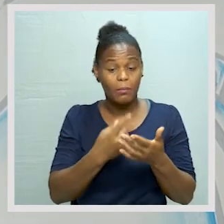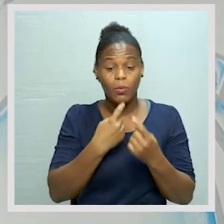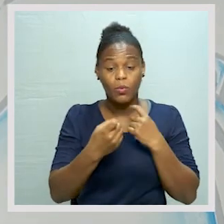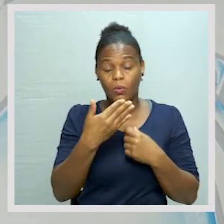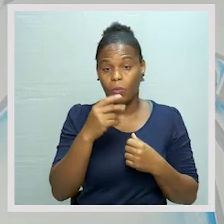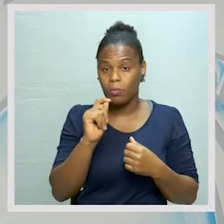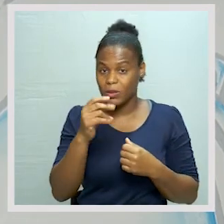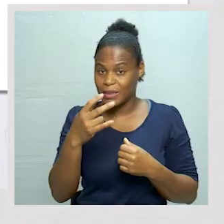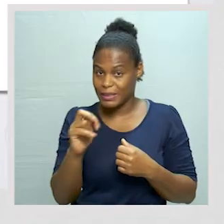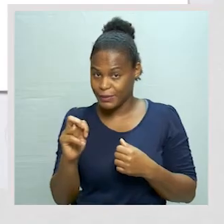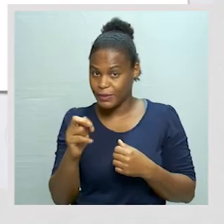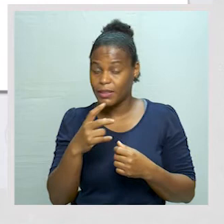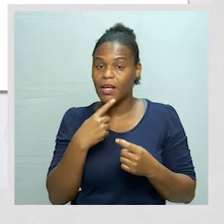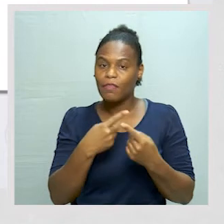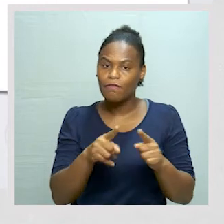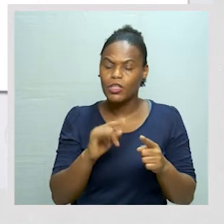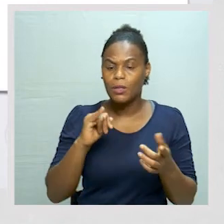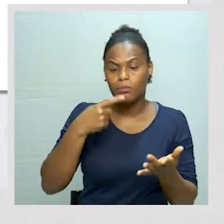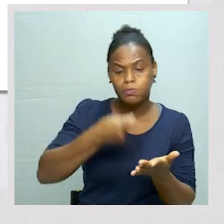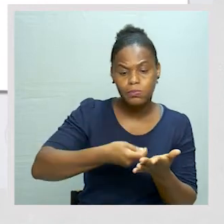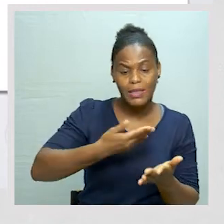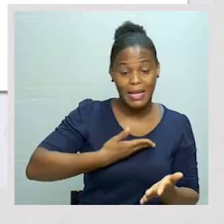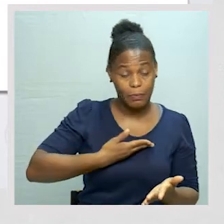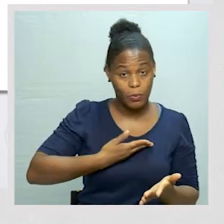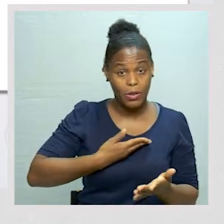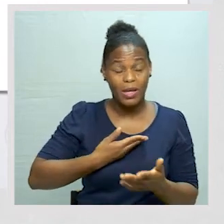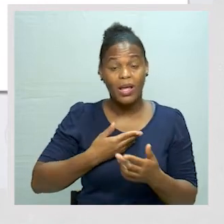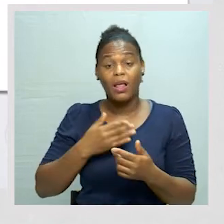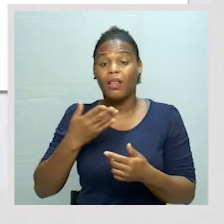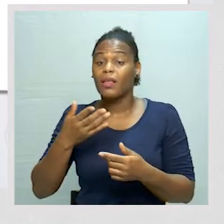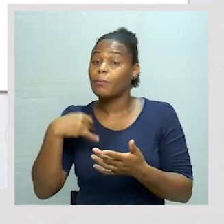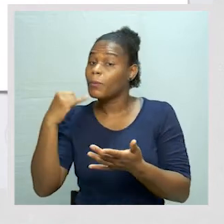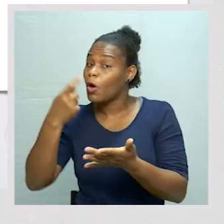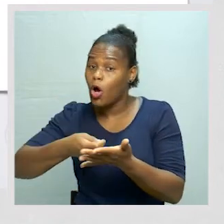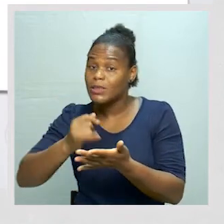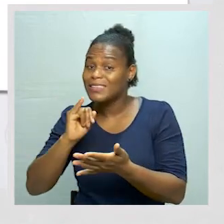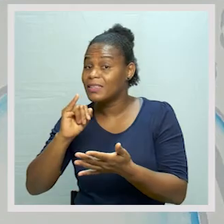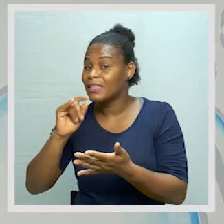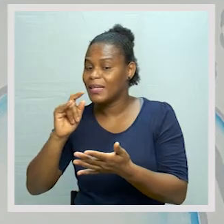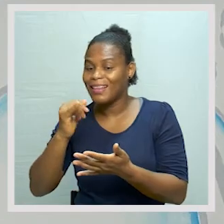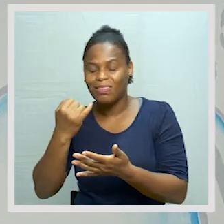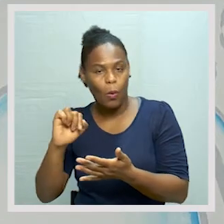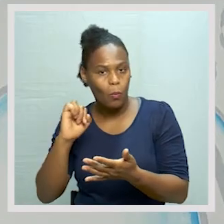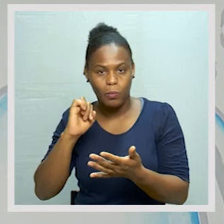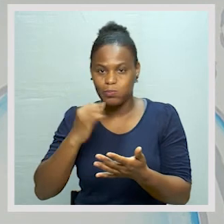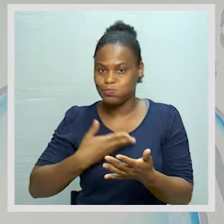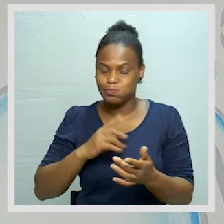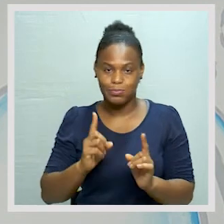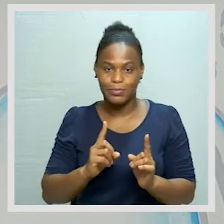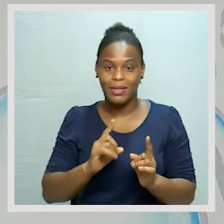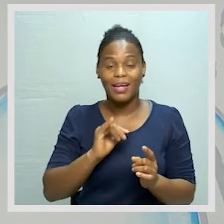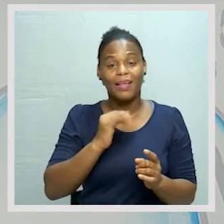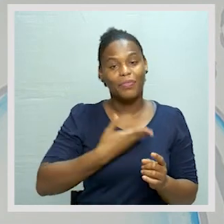pergunta 1.3. Diferencie impostos diretos de indiretos e dê exemplos. Ou seja, dar exemplos de